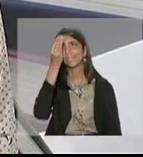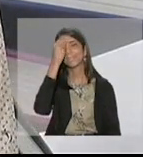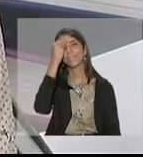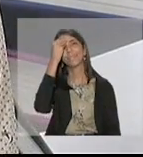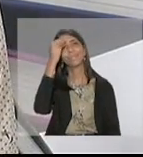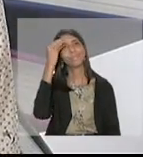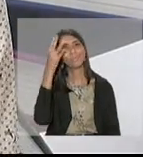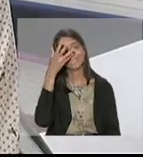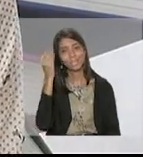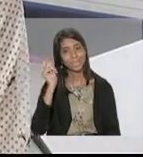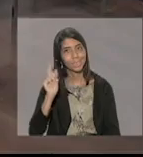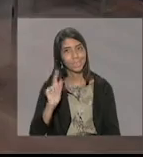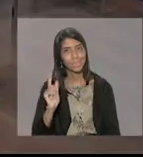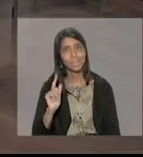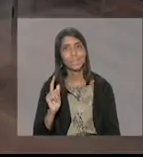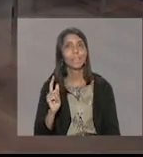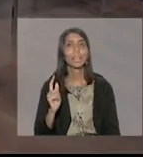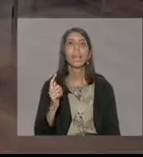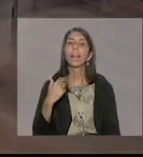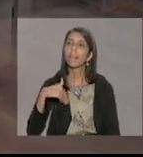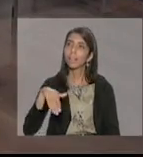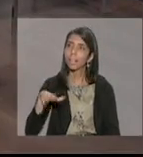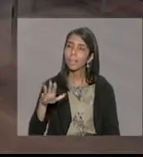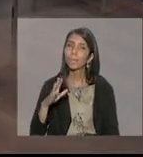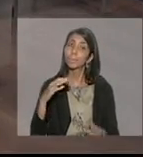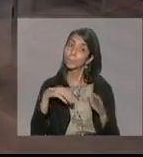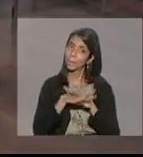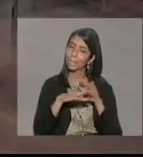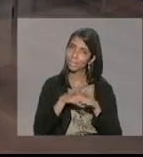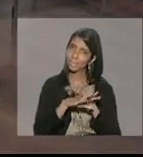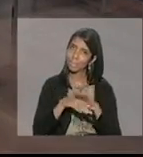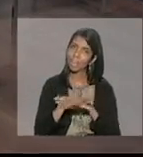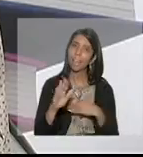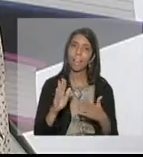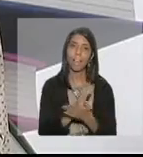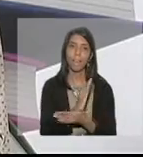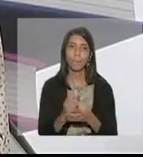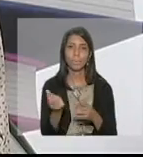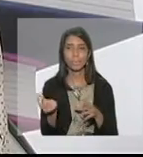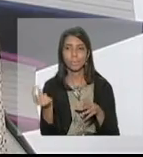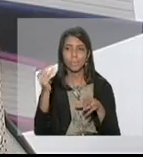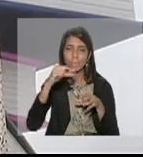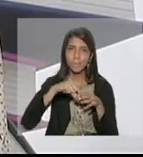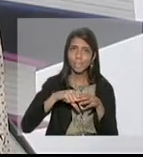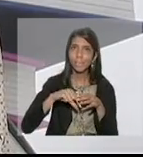guardou. E levaste lá para o... Aí eu tô juntando algumas